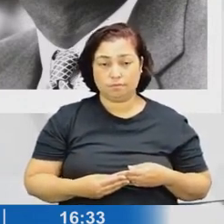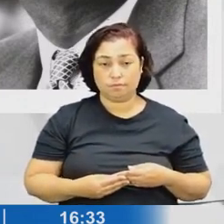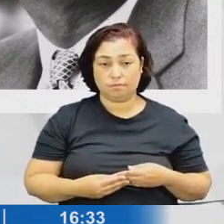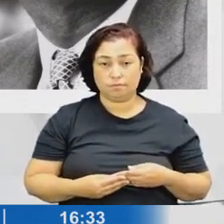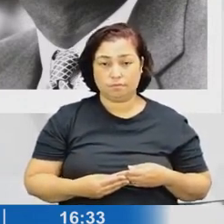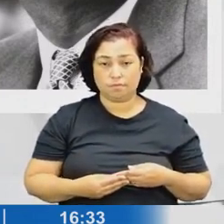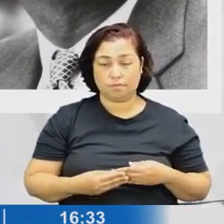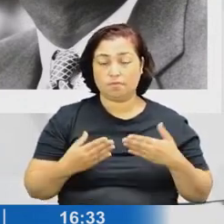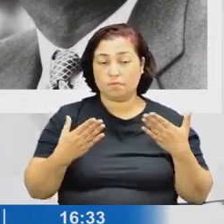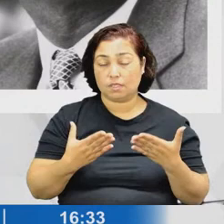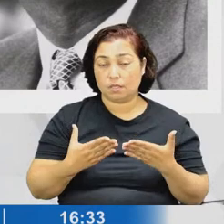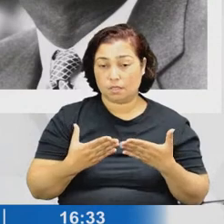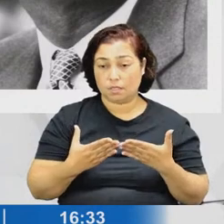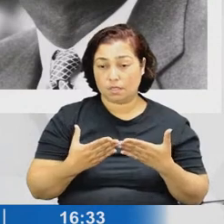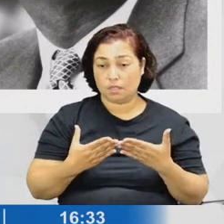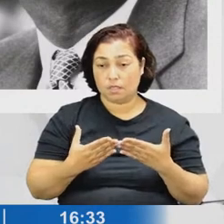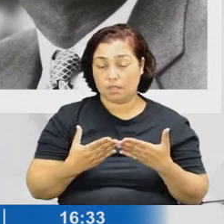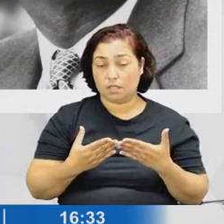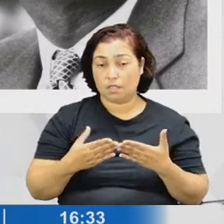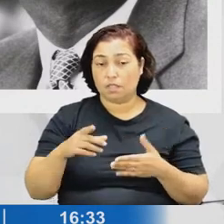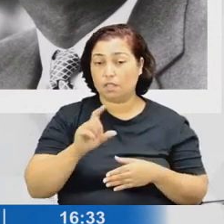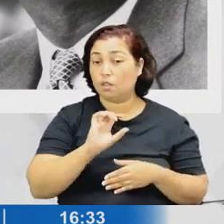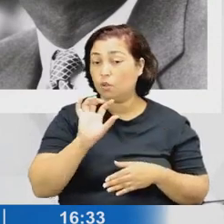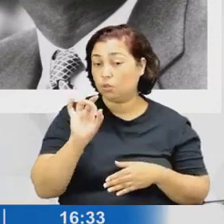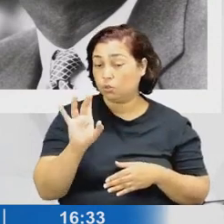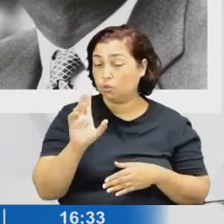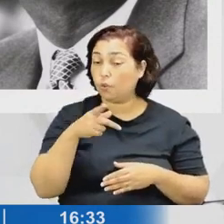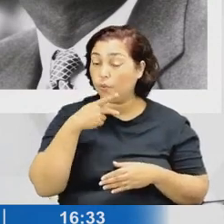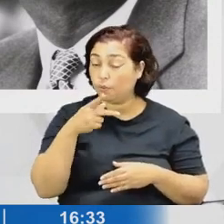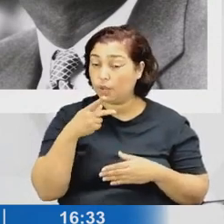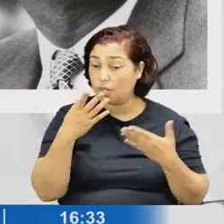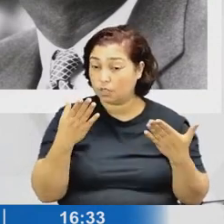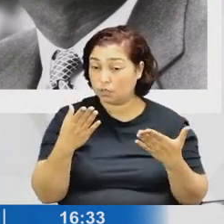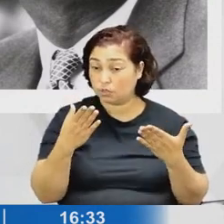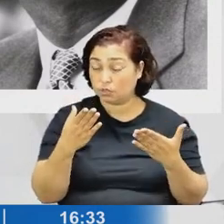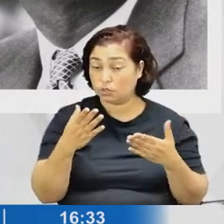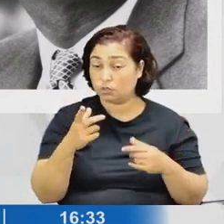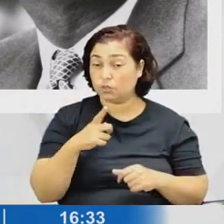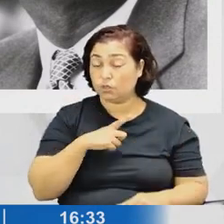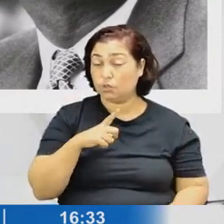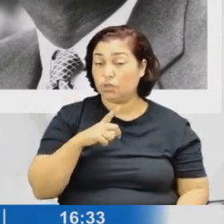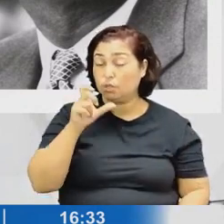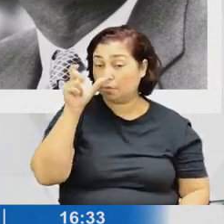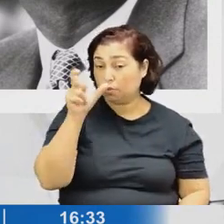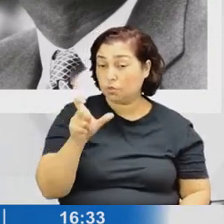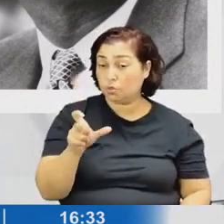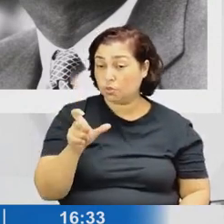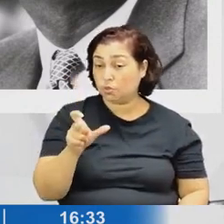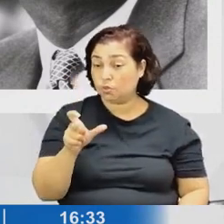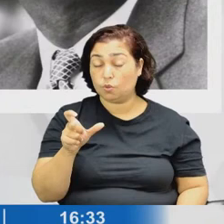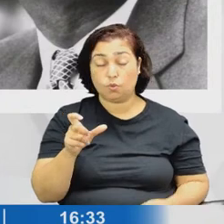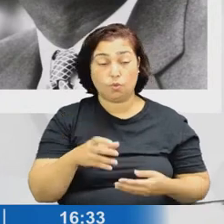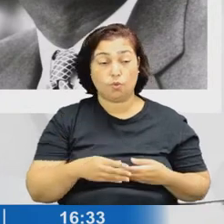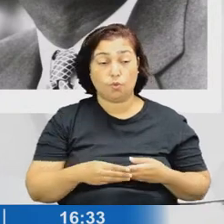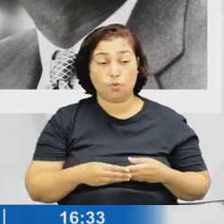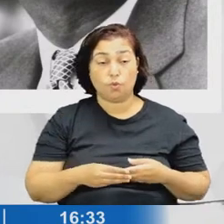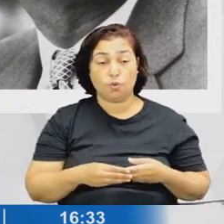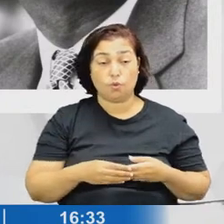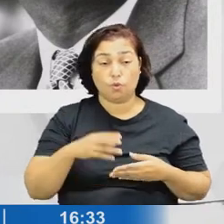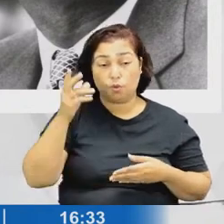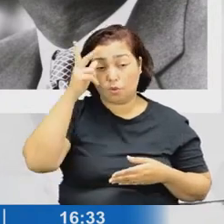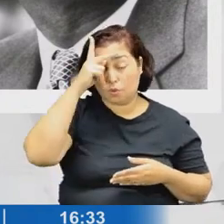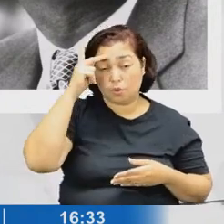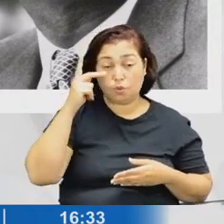sedutor não é apenas sexualmente falando você tem uma pessoa sedutora aquela pessoa que ela as pessoas